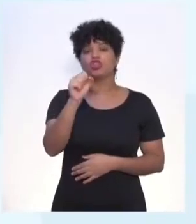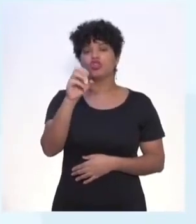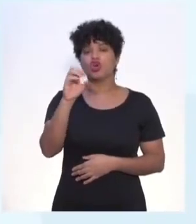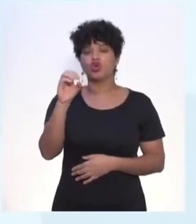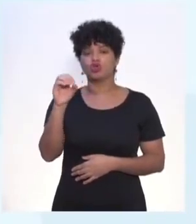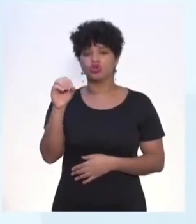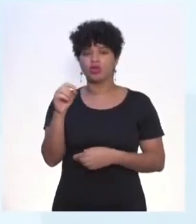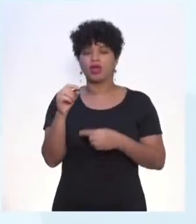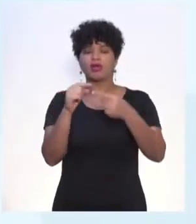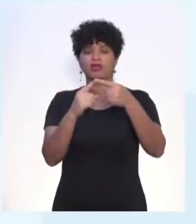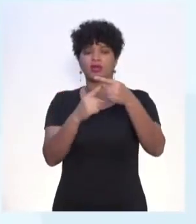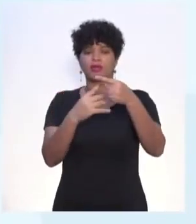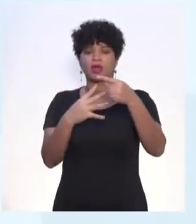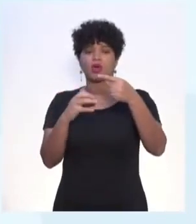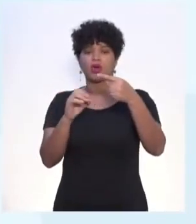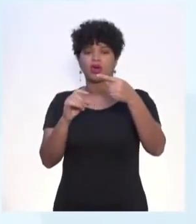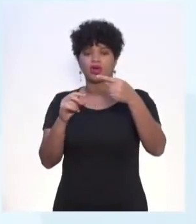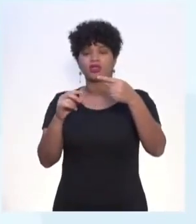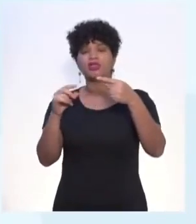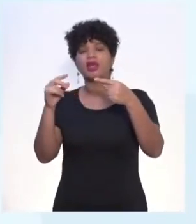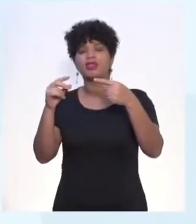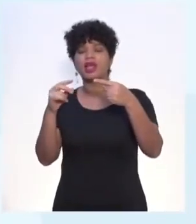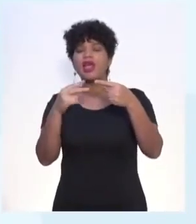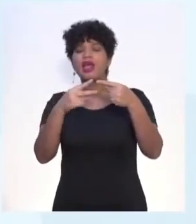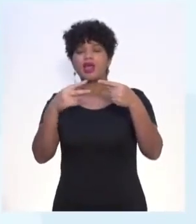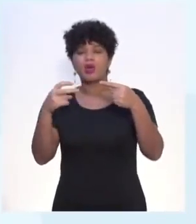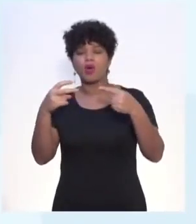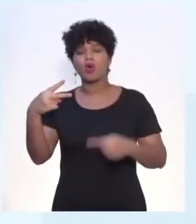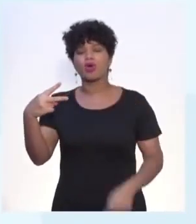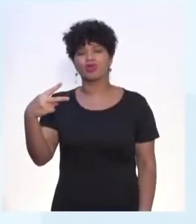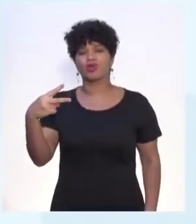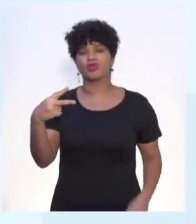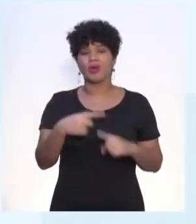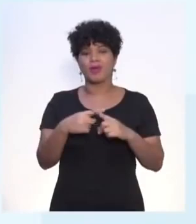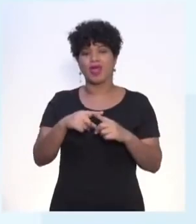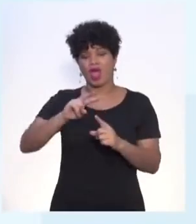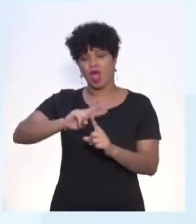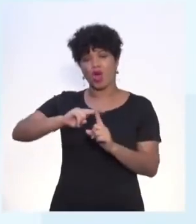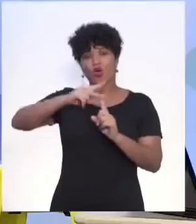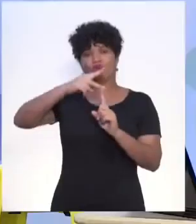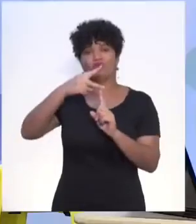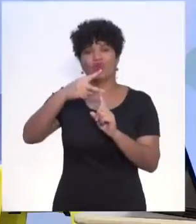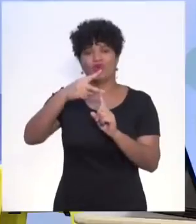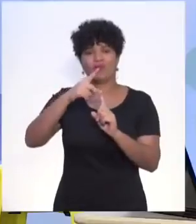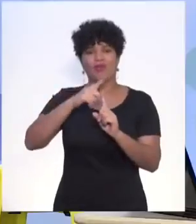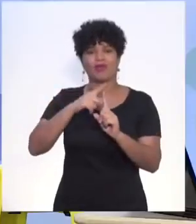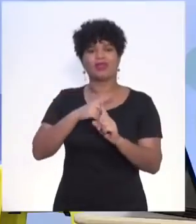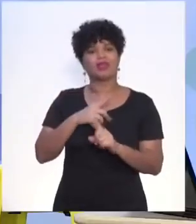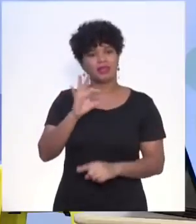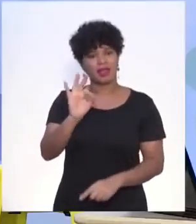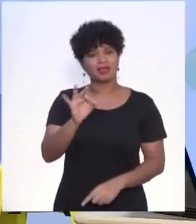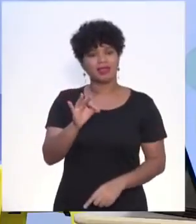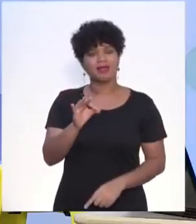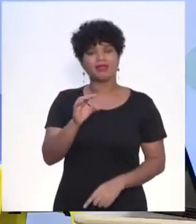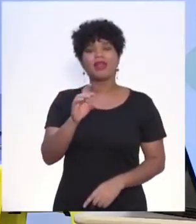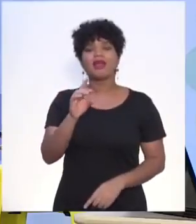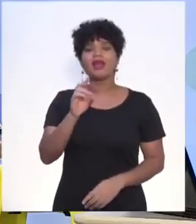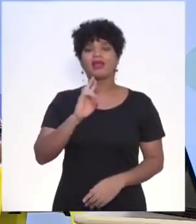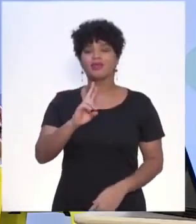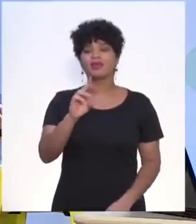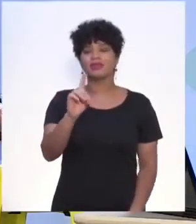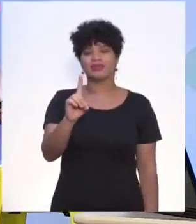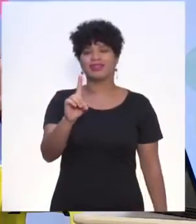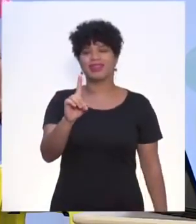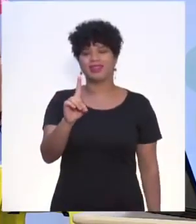dobro lá do Jefferson, realmente a alternativa D. Perfeito. Okay? Perfeito. Vamos falar da atividade, Tony? Vamos